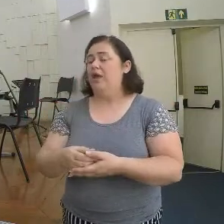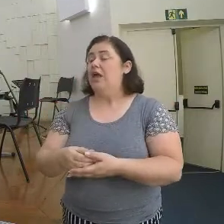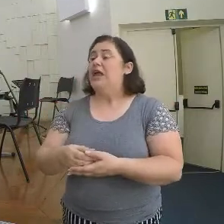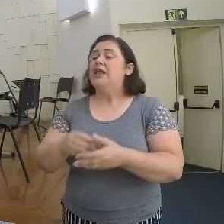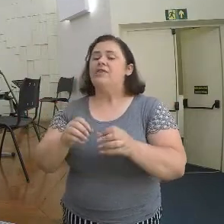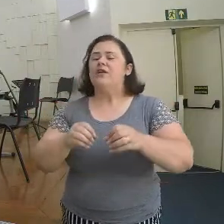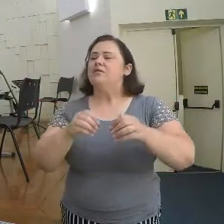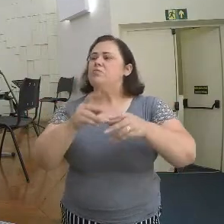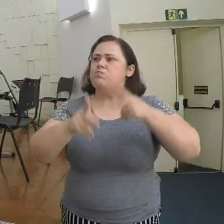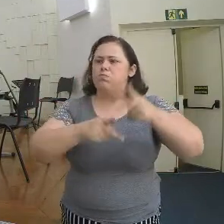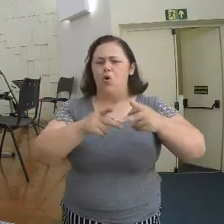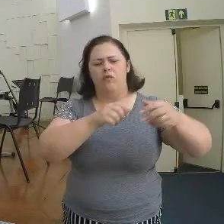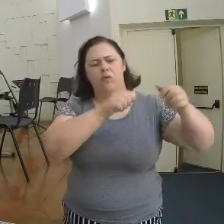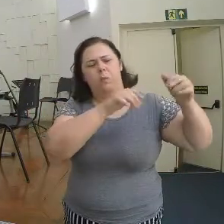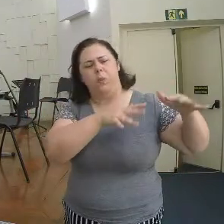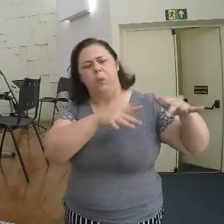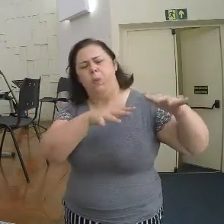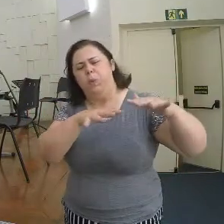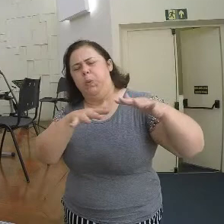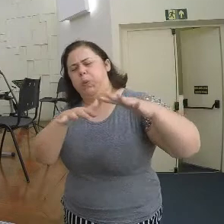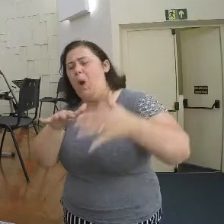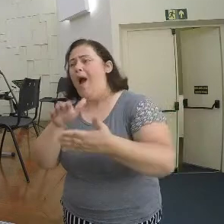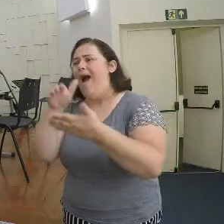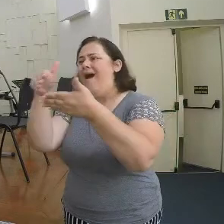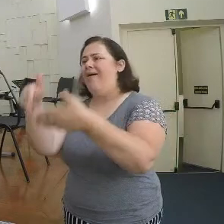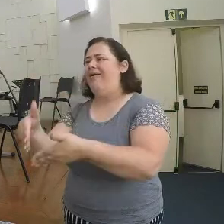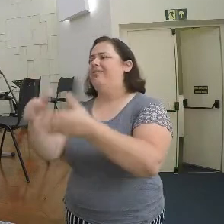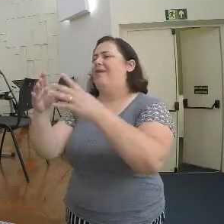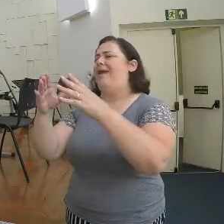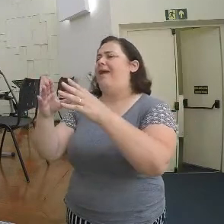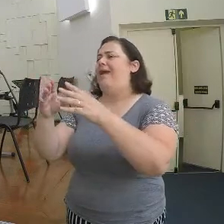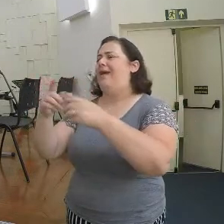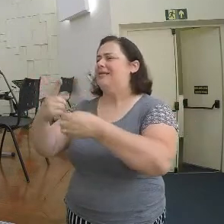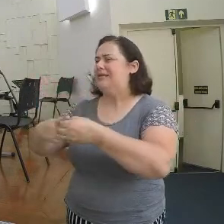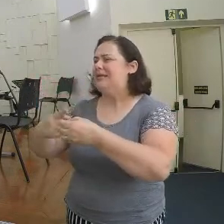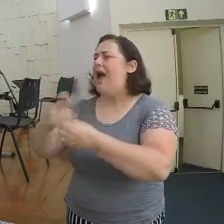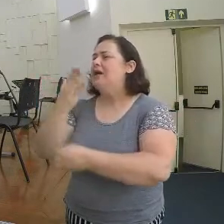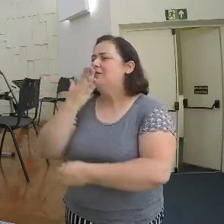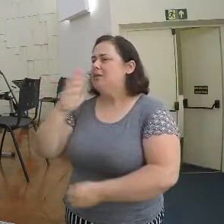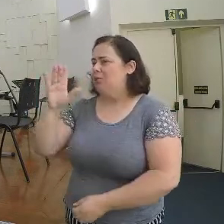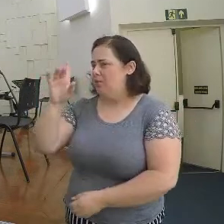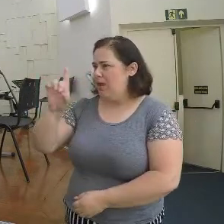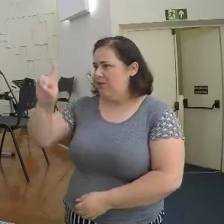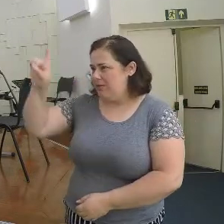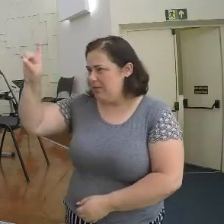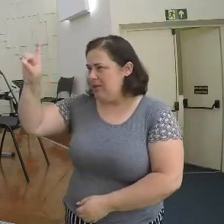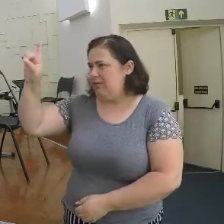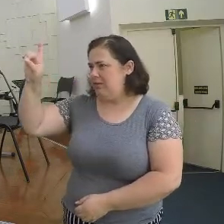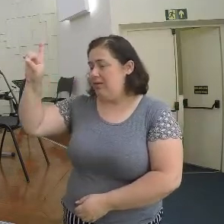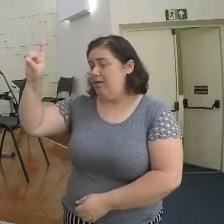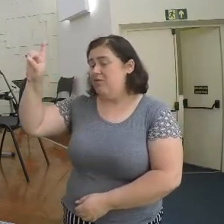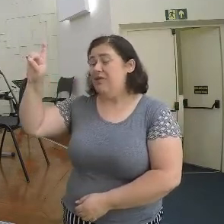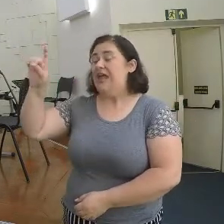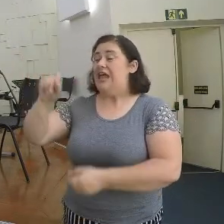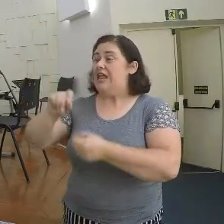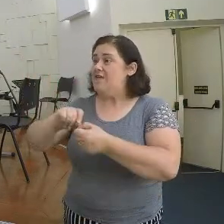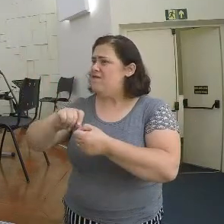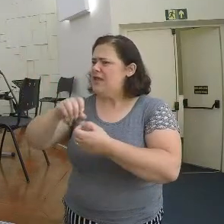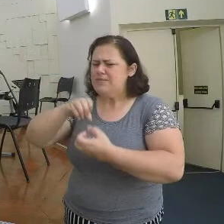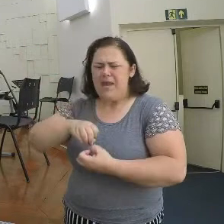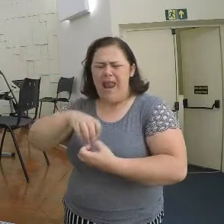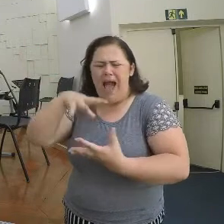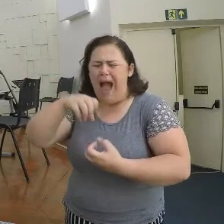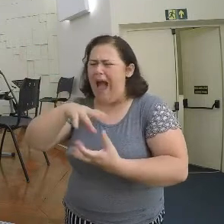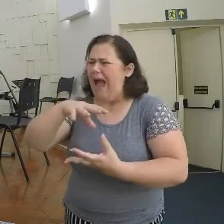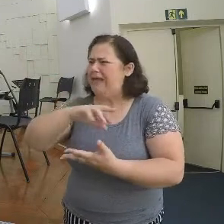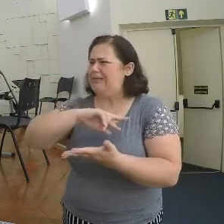do Egito com poderosa mão e com braço estendido, e com grande espanto, e com sinais e com milagres.